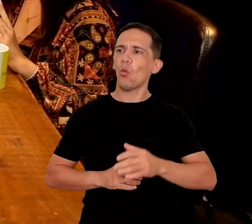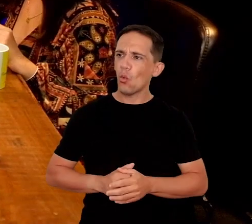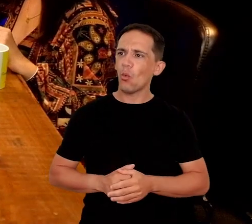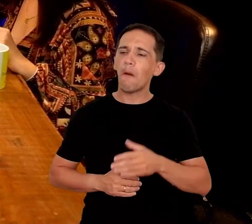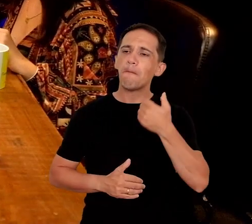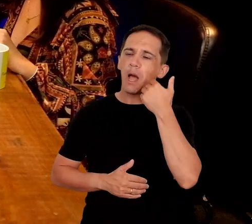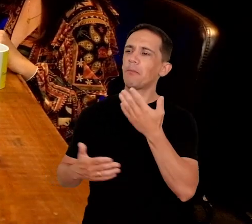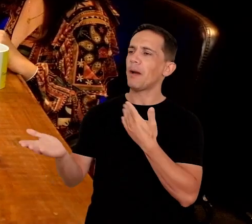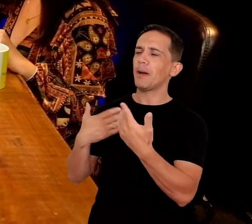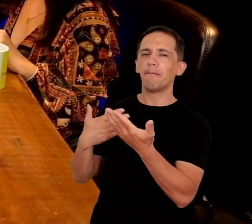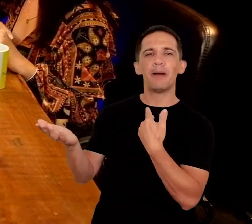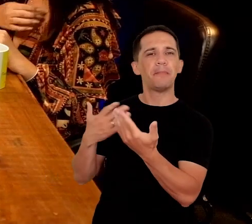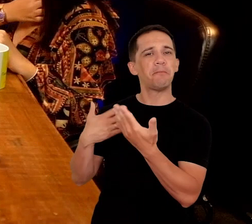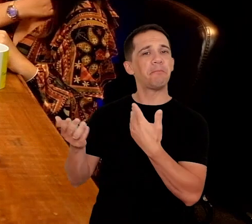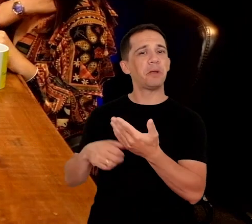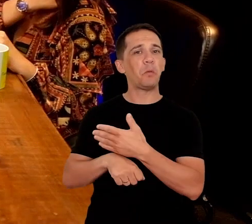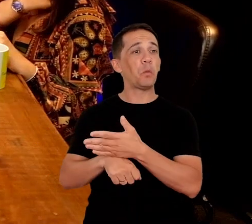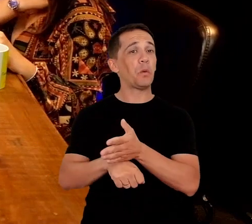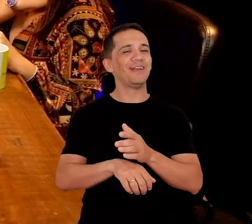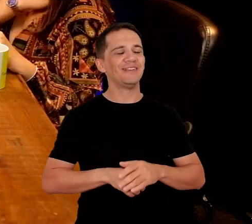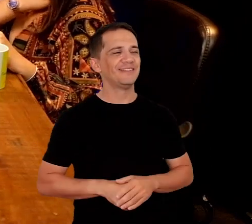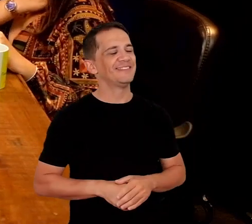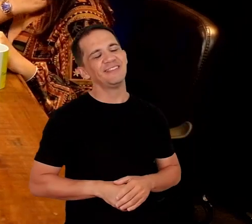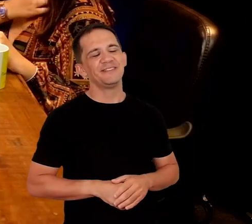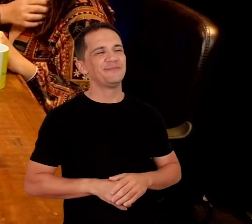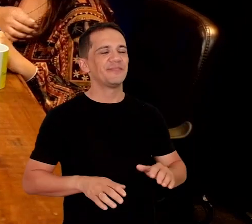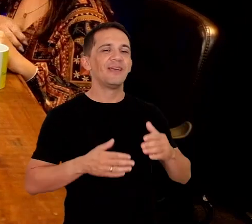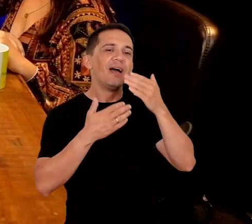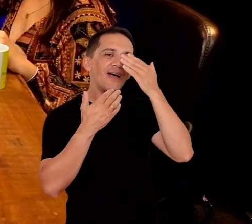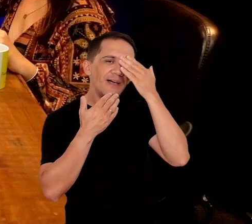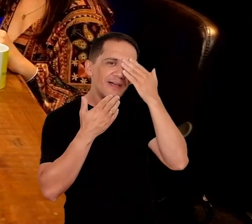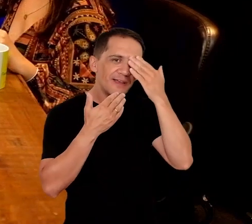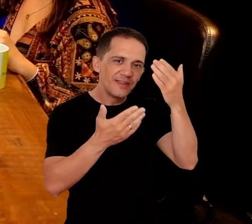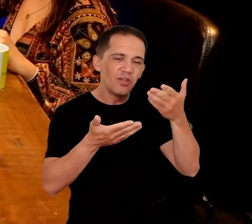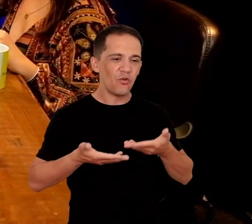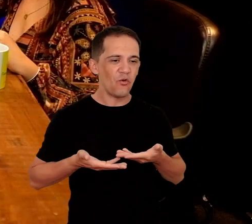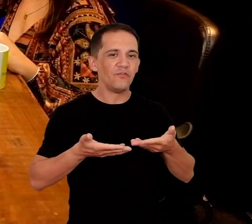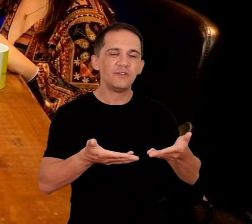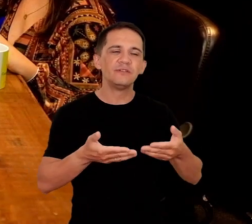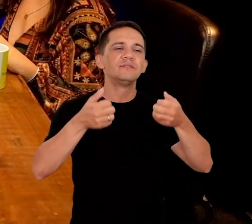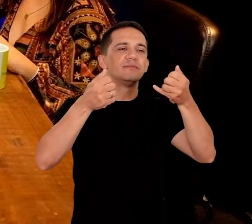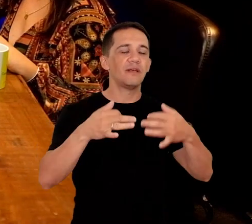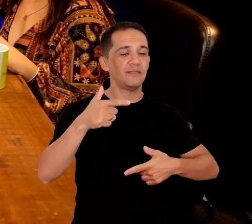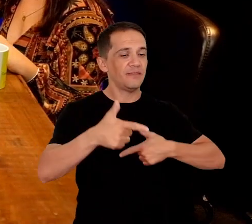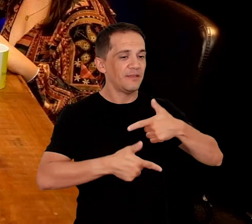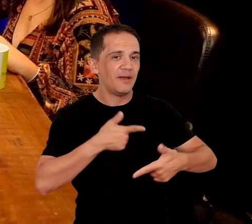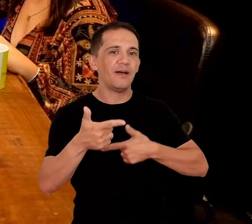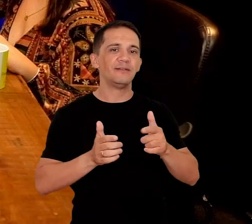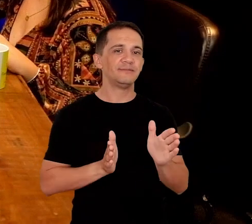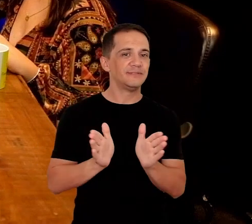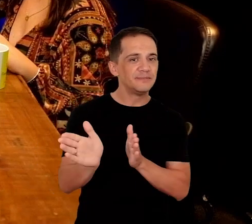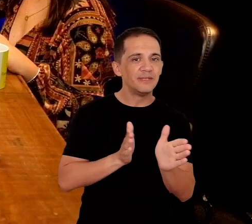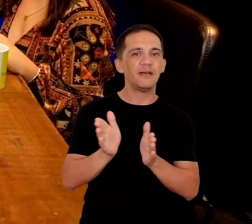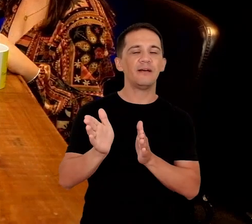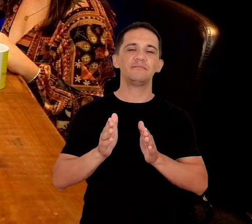é um tempo. bate-papo normal, né? Passamos mesmo, o tempo. A gente agradece, A gente de agradece. receber o convite, poder falar um pouquinho do nosso trabalho, um pouquinho